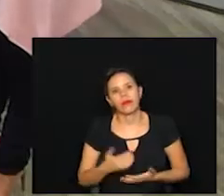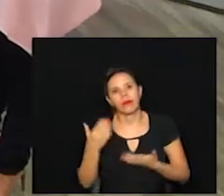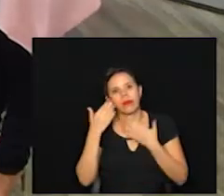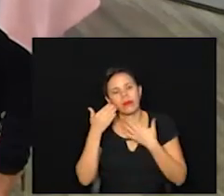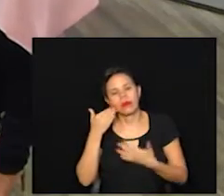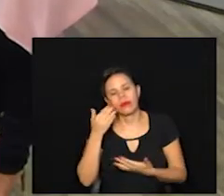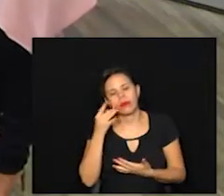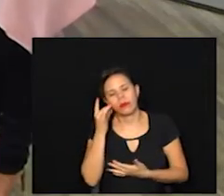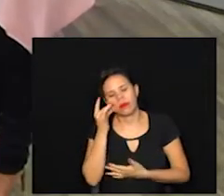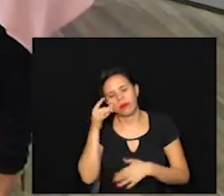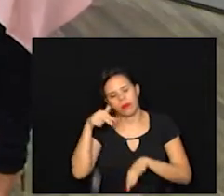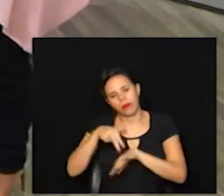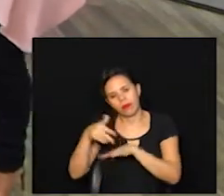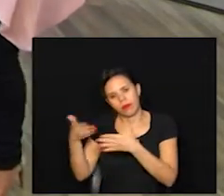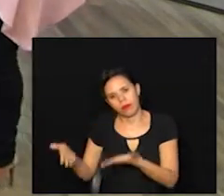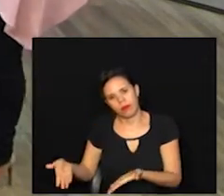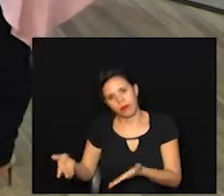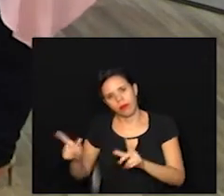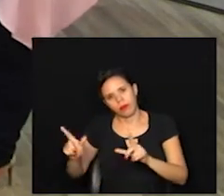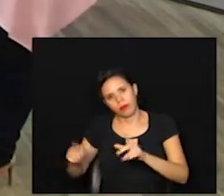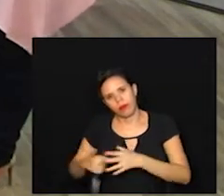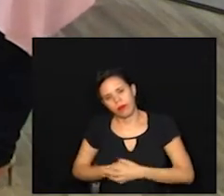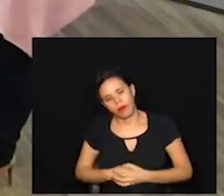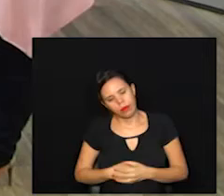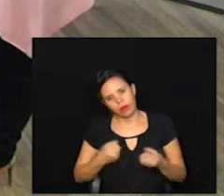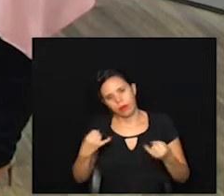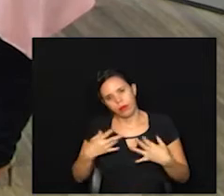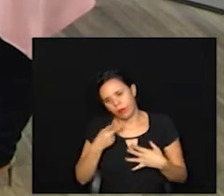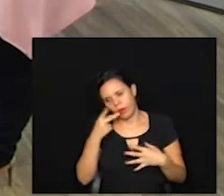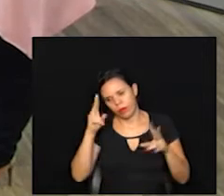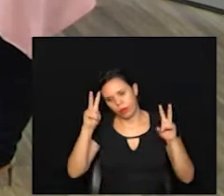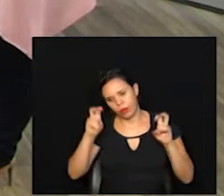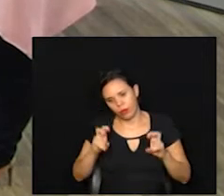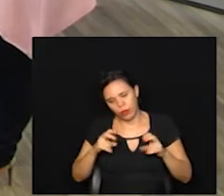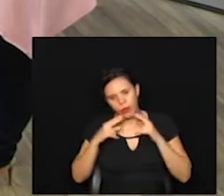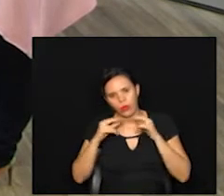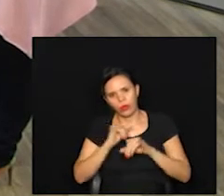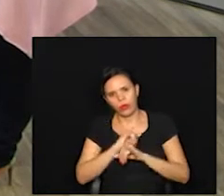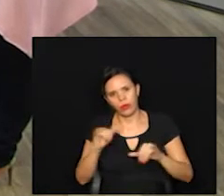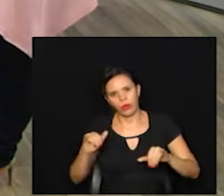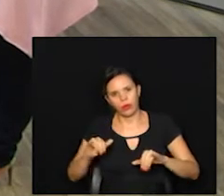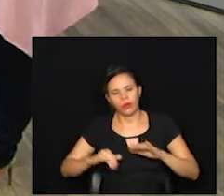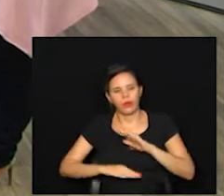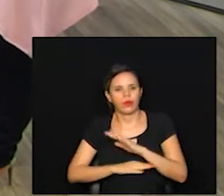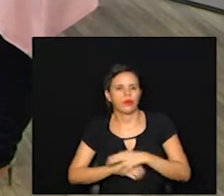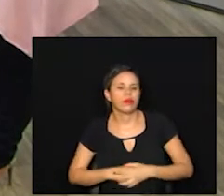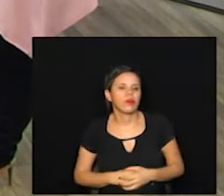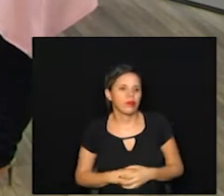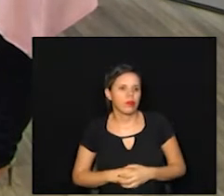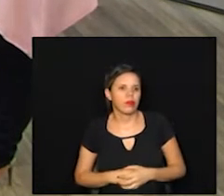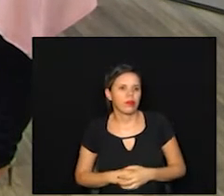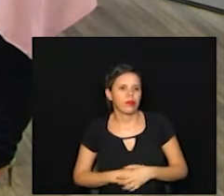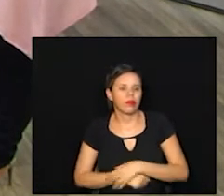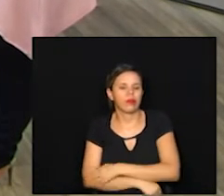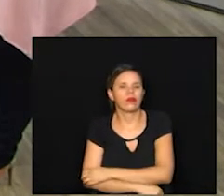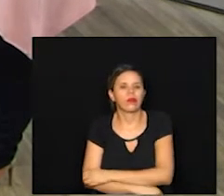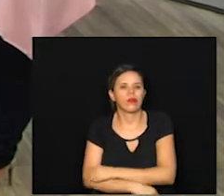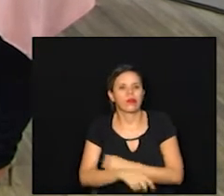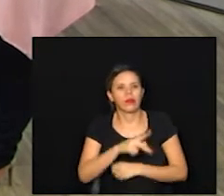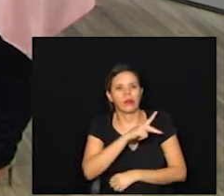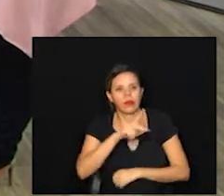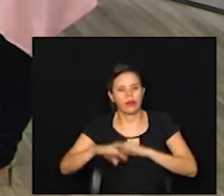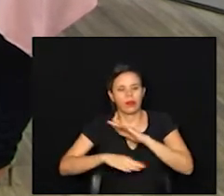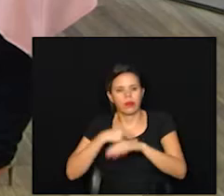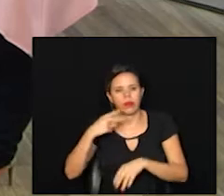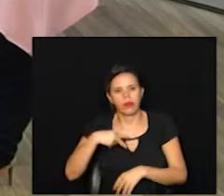quero aproveitar a sua presença aqui nos nossos estúdios para nós falarmos das notícias do Legislativo, porque o presidente da Câmara, o